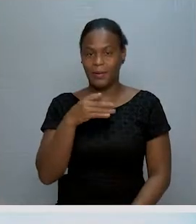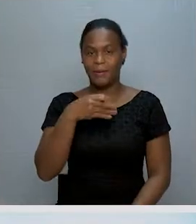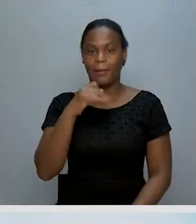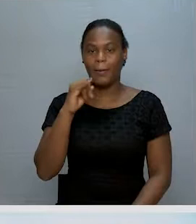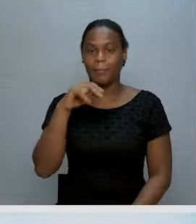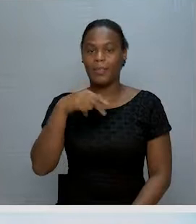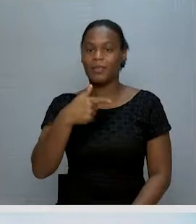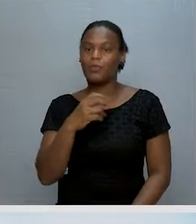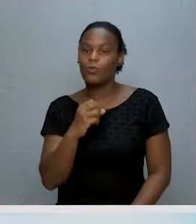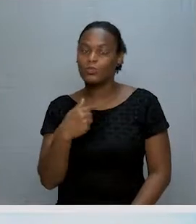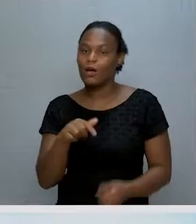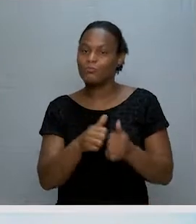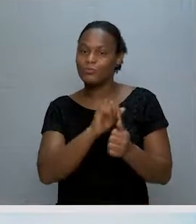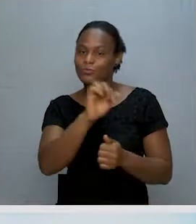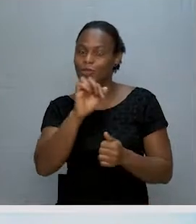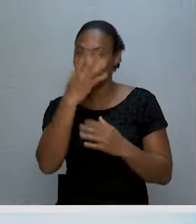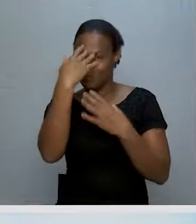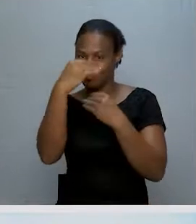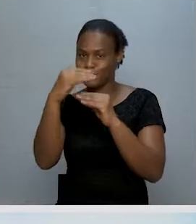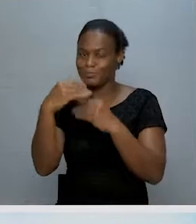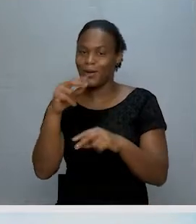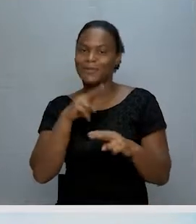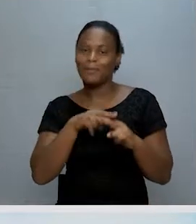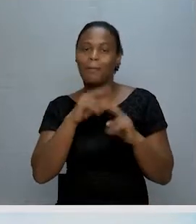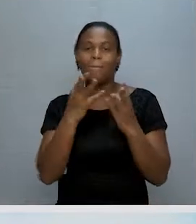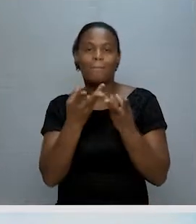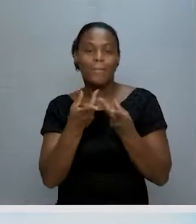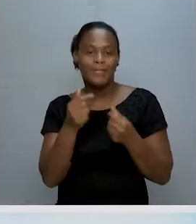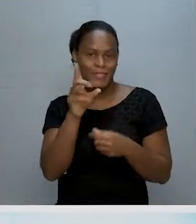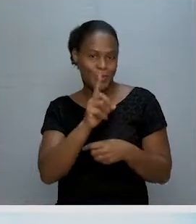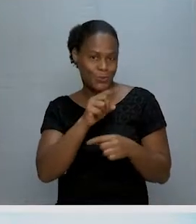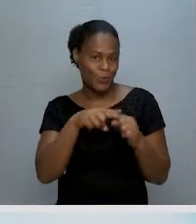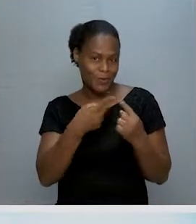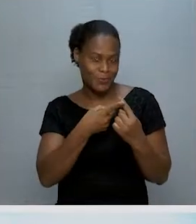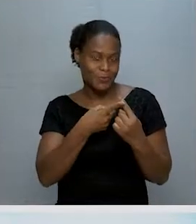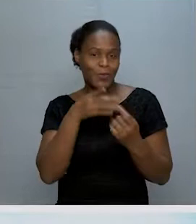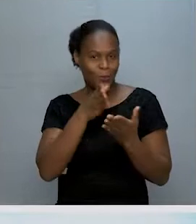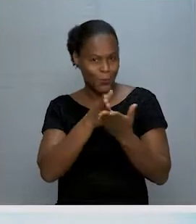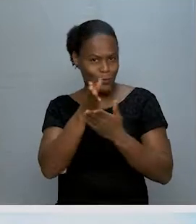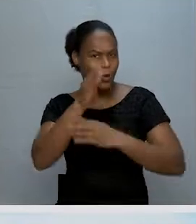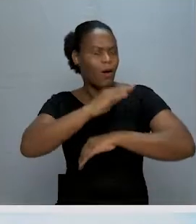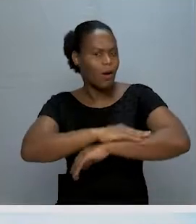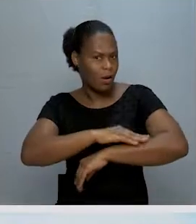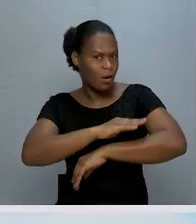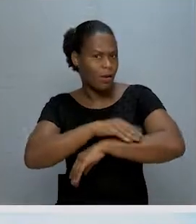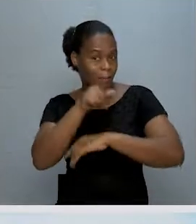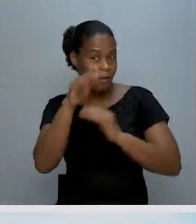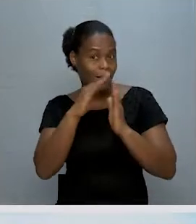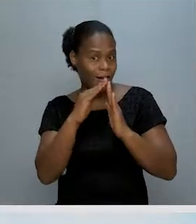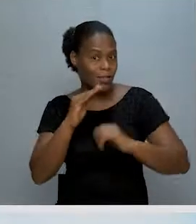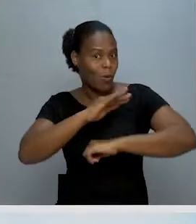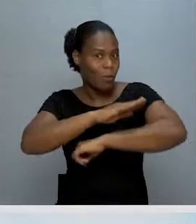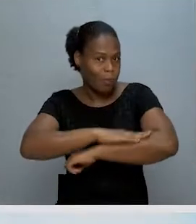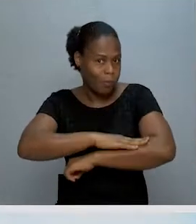Estarei convosco a lecionar a disciplina de matemática do 6º ano. Continuem obedientes ali em